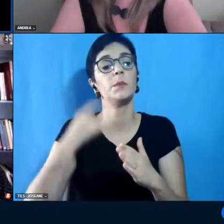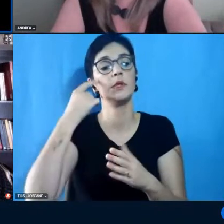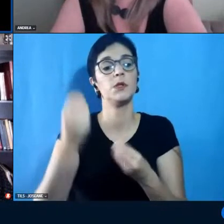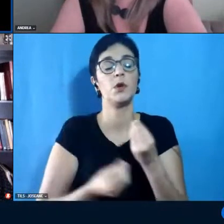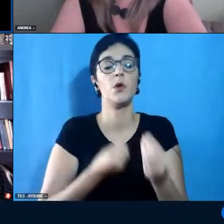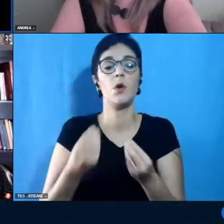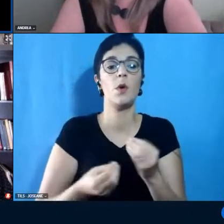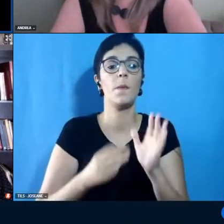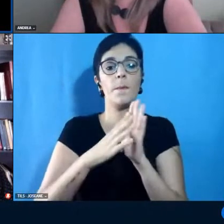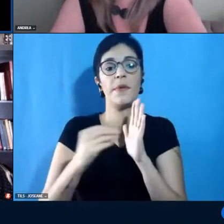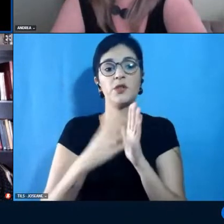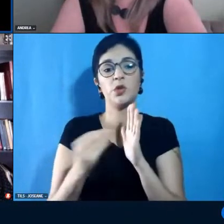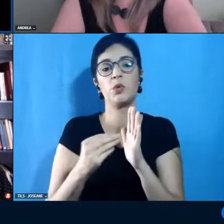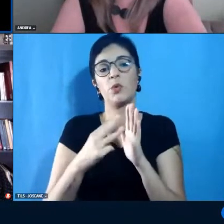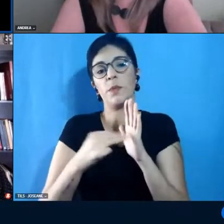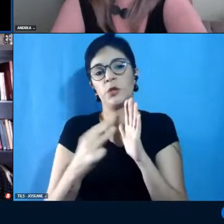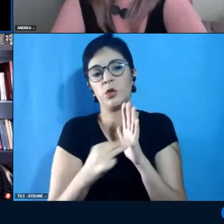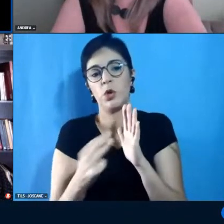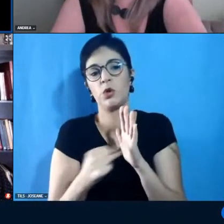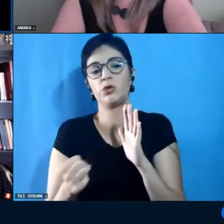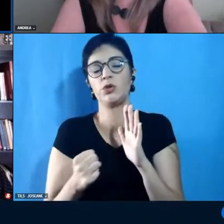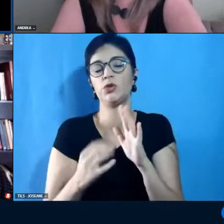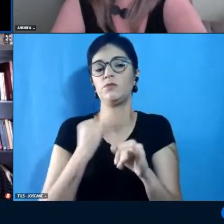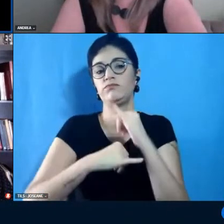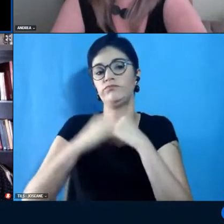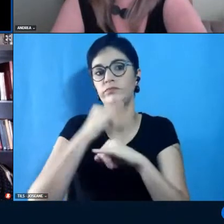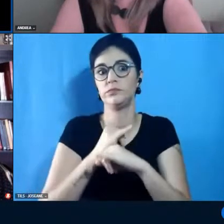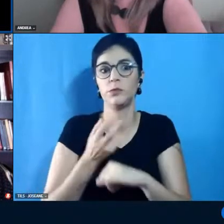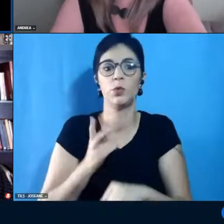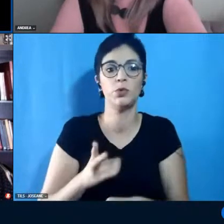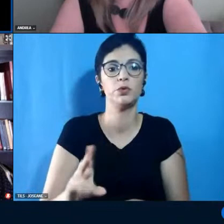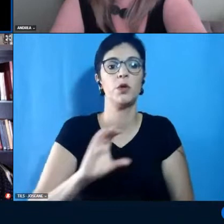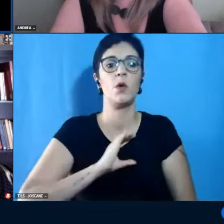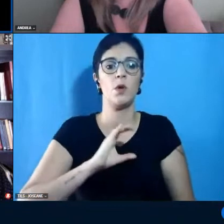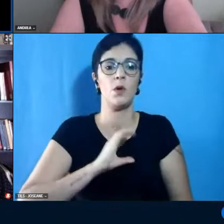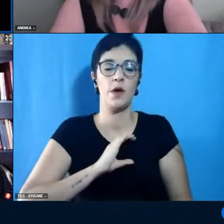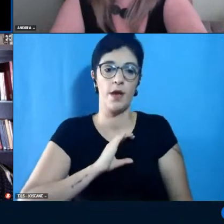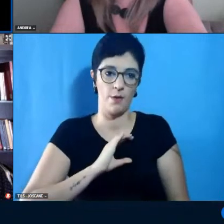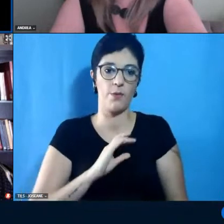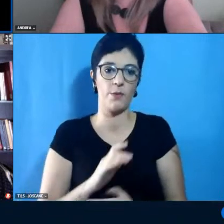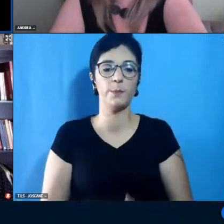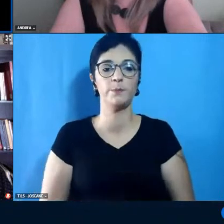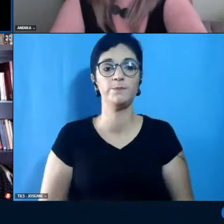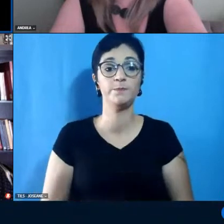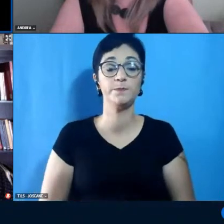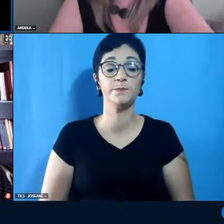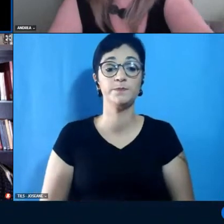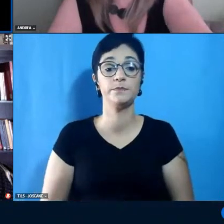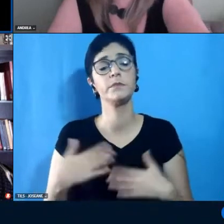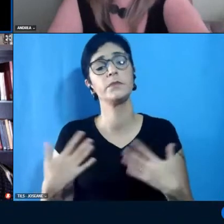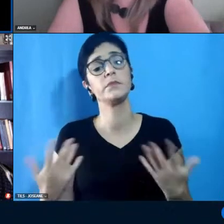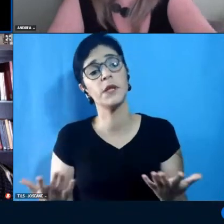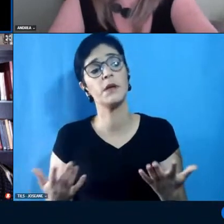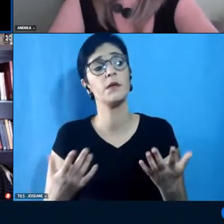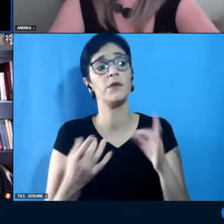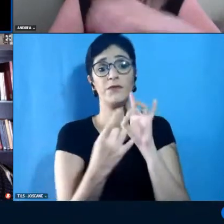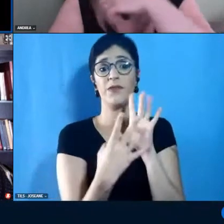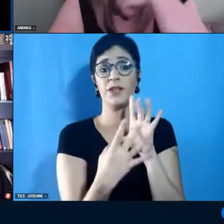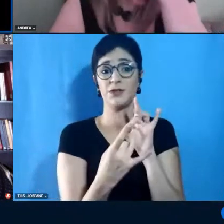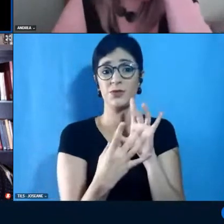online para poder estar continuando com o Coral da Universidade. Quanto ao feedback da comunidade com essa